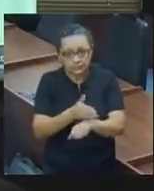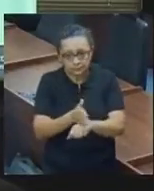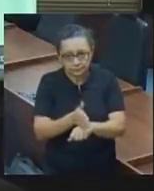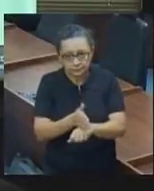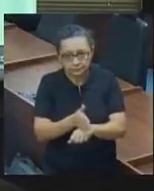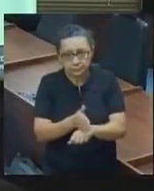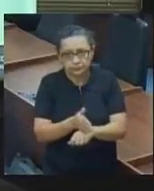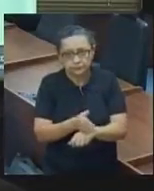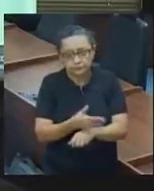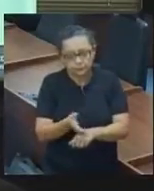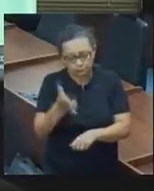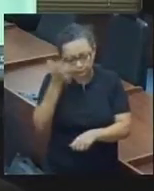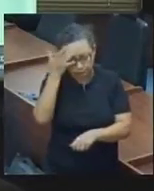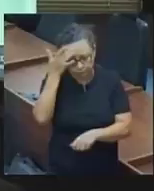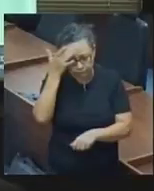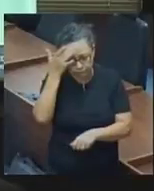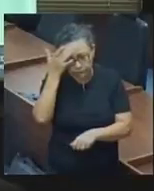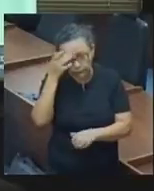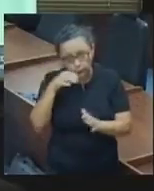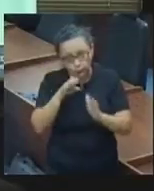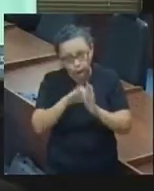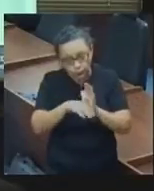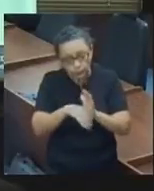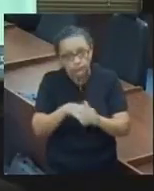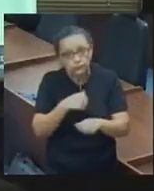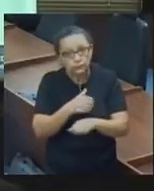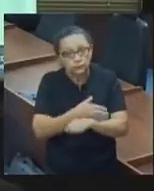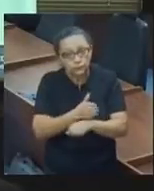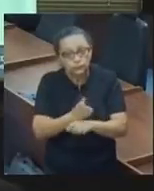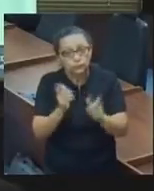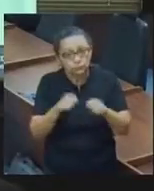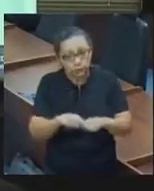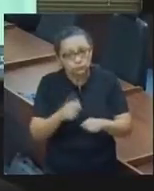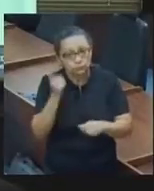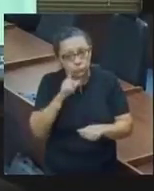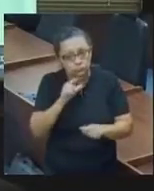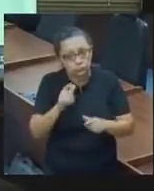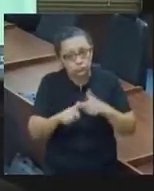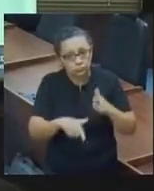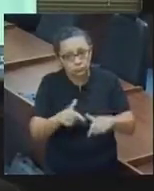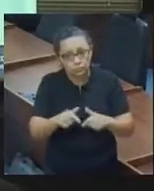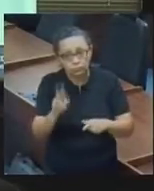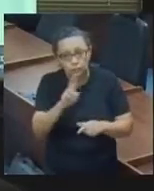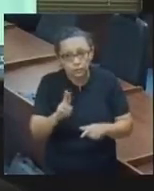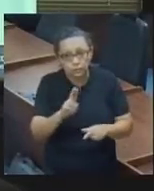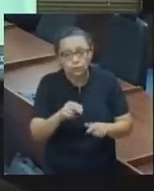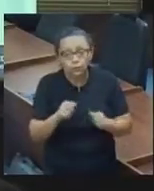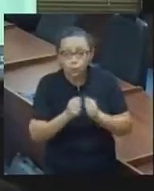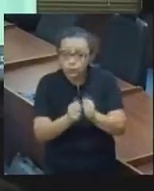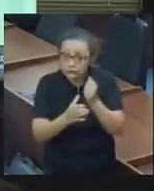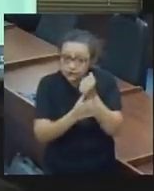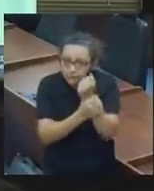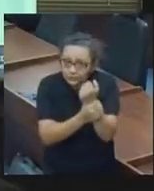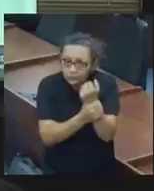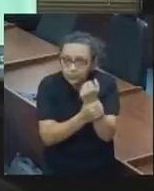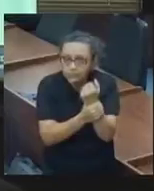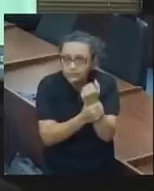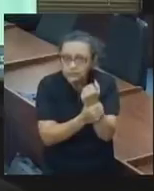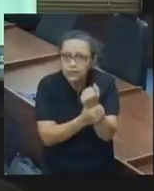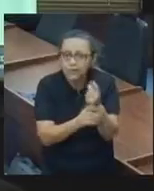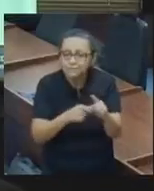relendo esse conceito possibilidade e condição de alcance para utilização com segurança e